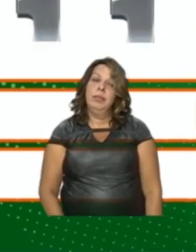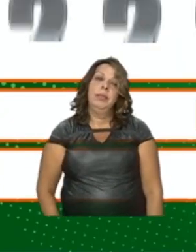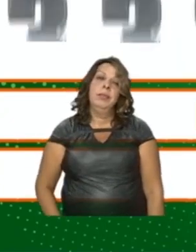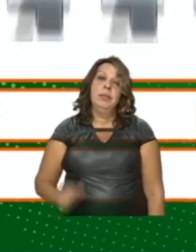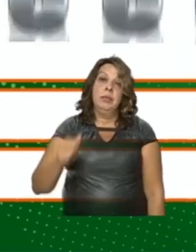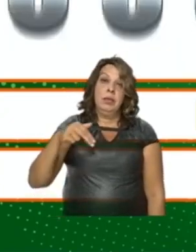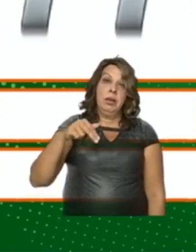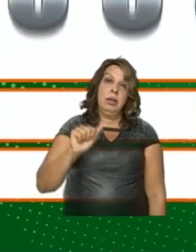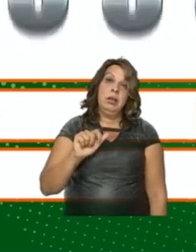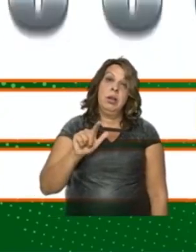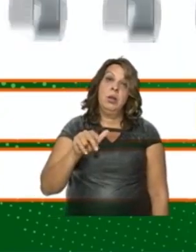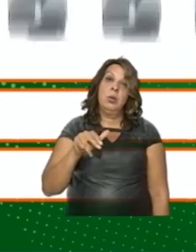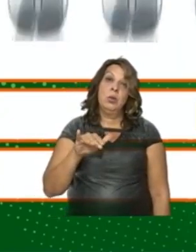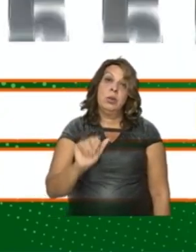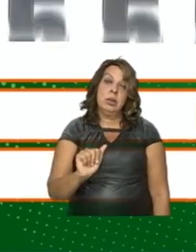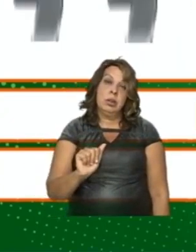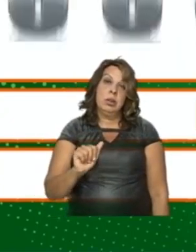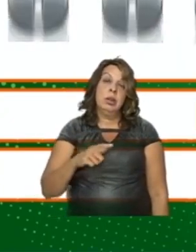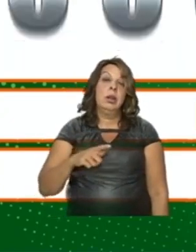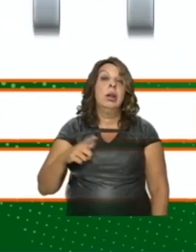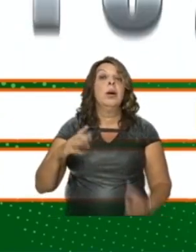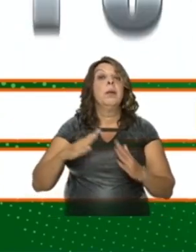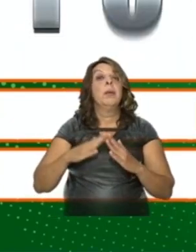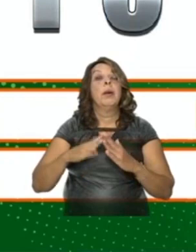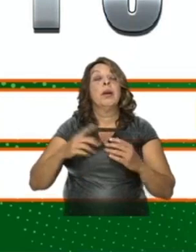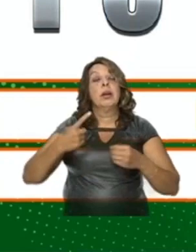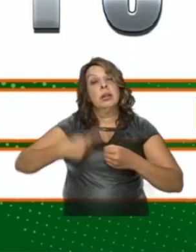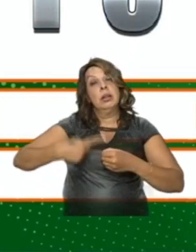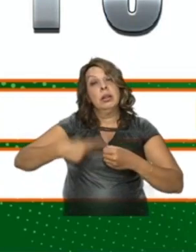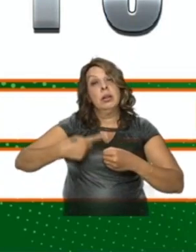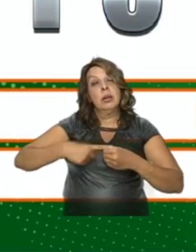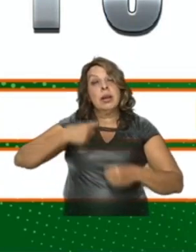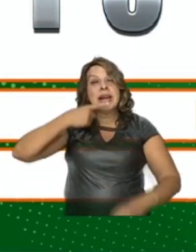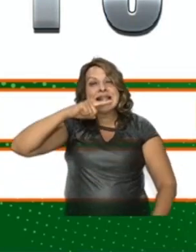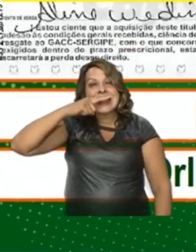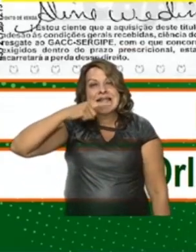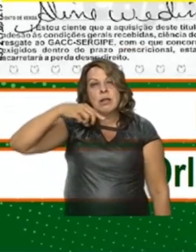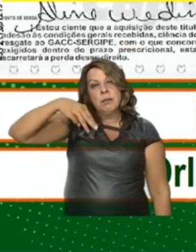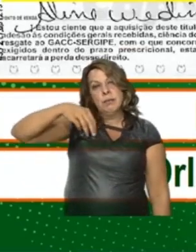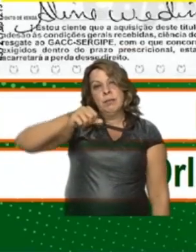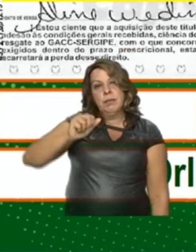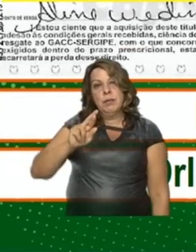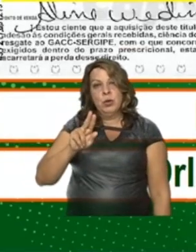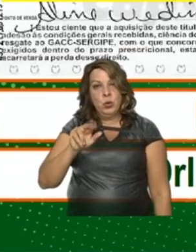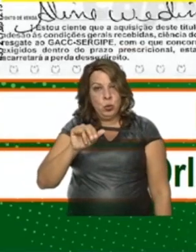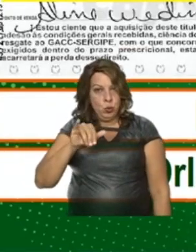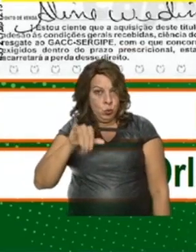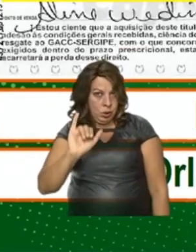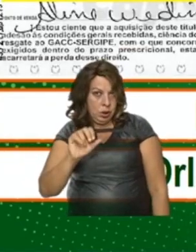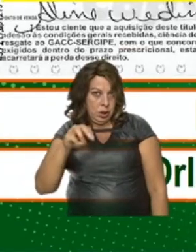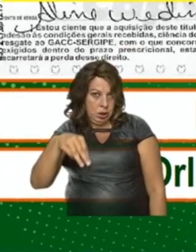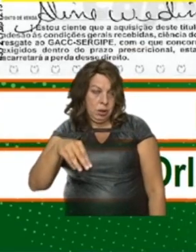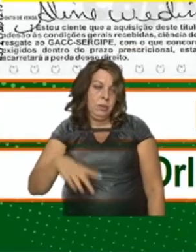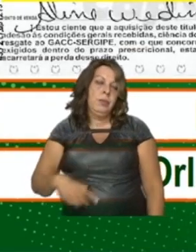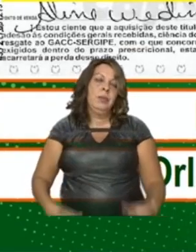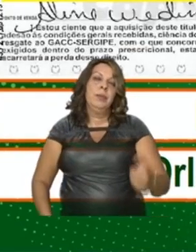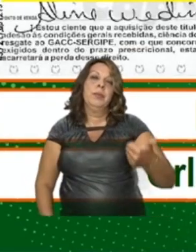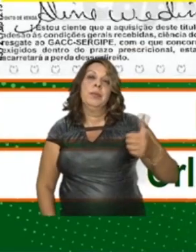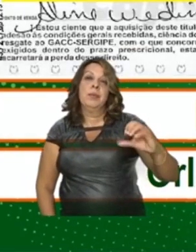147740, Ana Lúcia de Jesus Souza, ela é de Maruim, adquiriu aí na regional Laranjeiras.